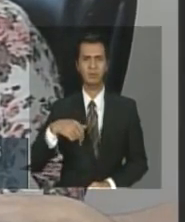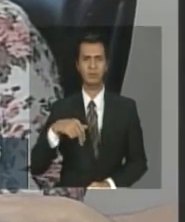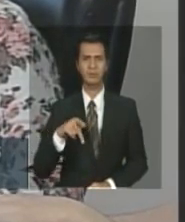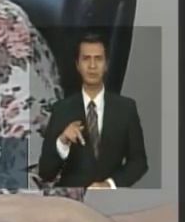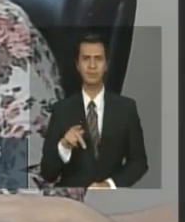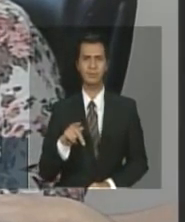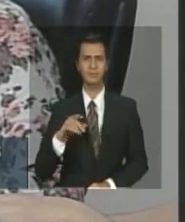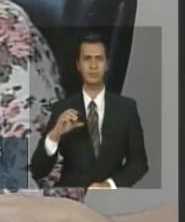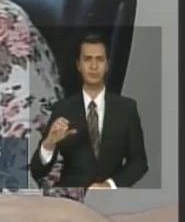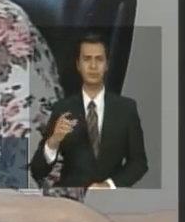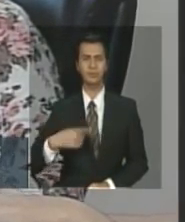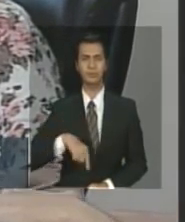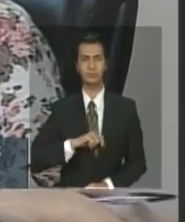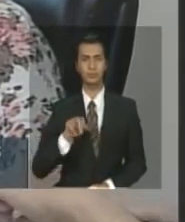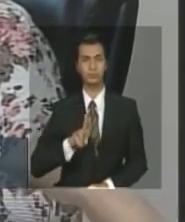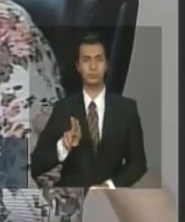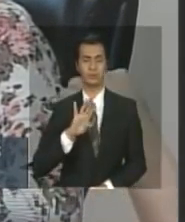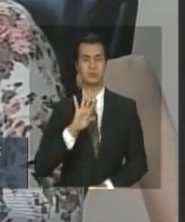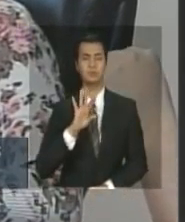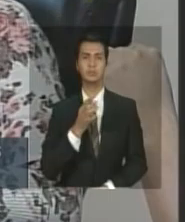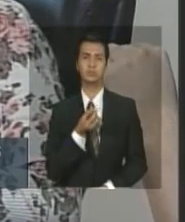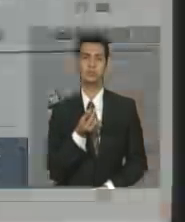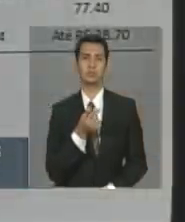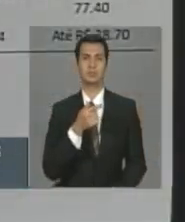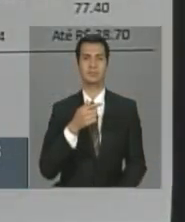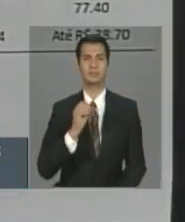usamos, né? Pegamos os 70 e fomos atrás.